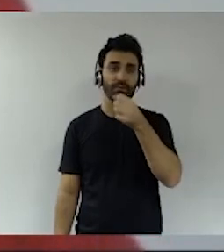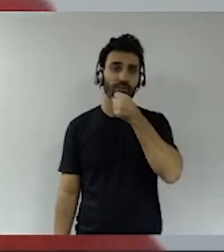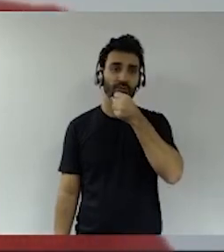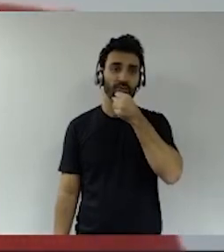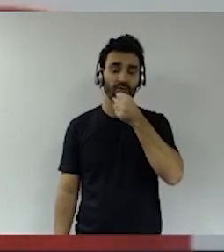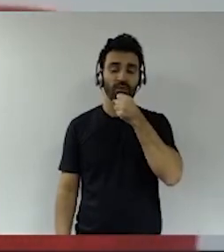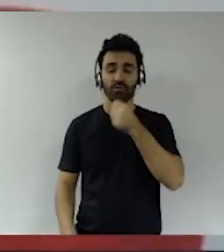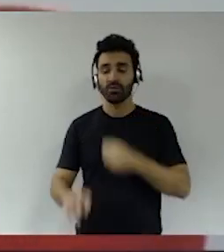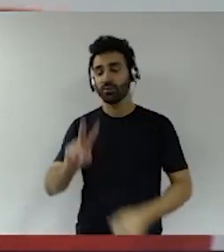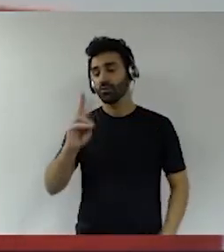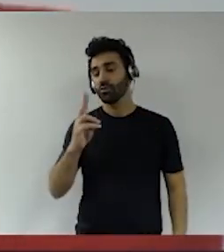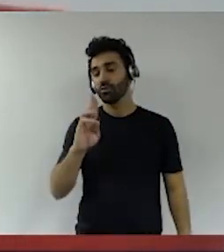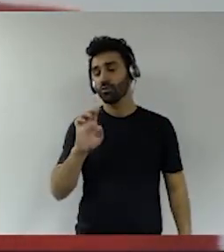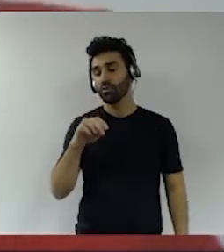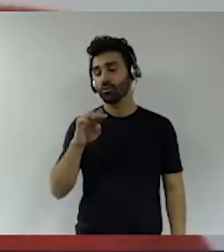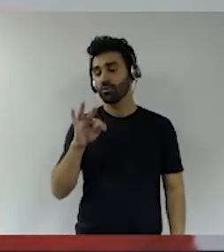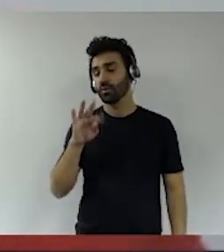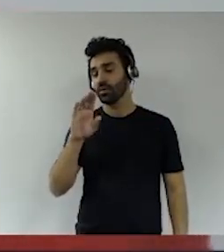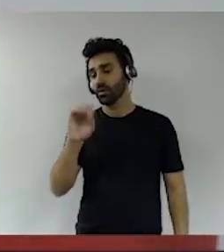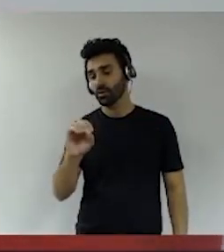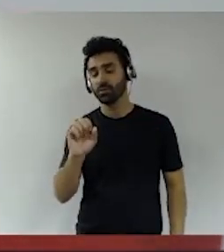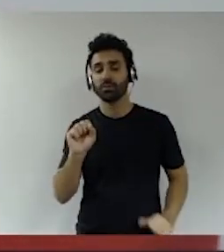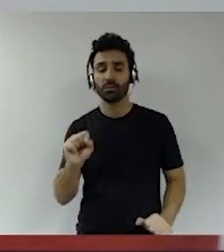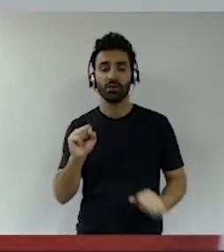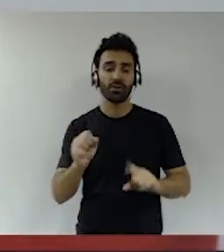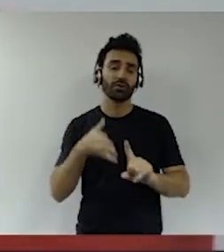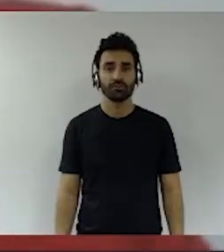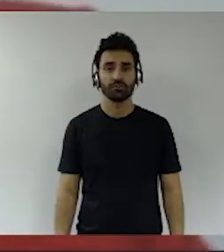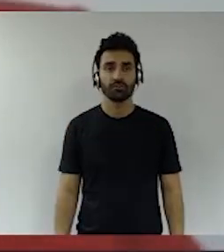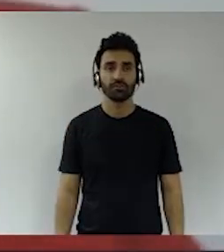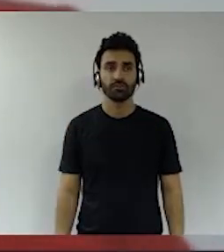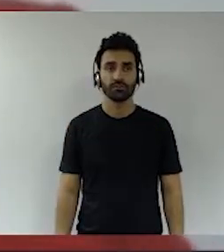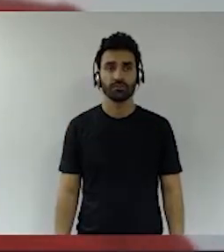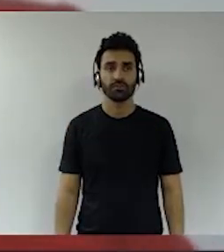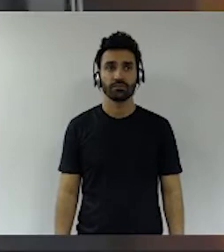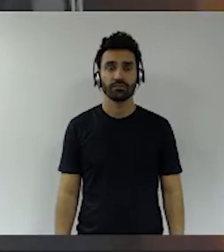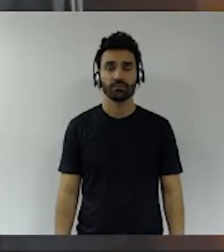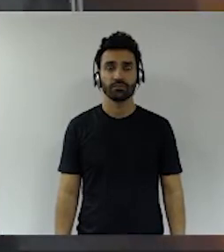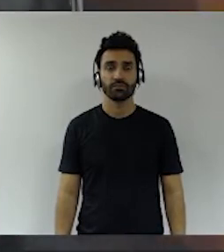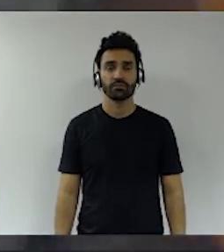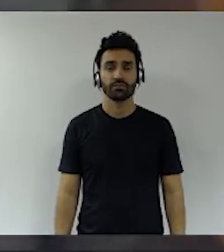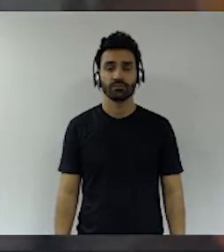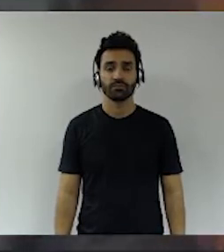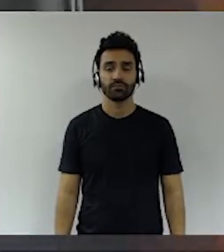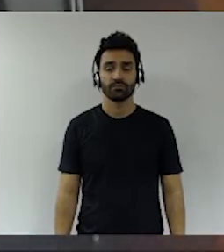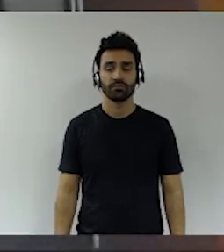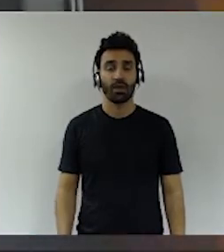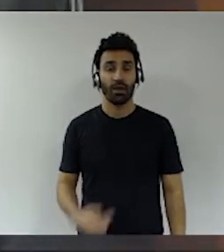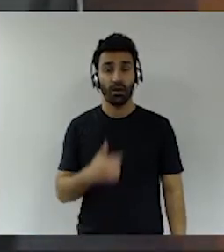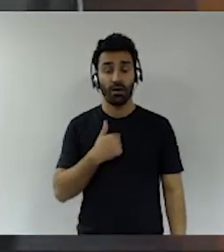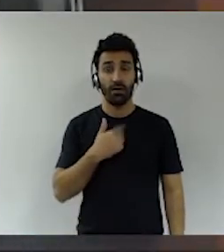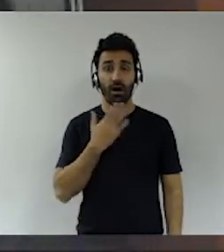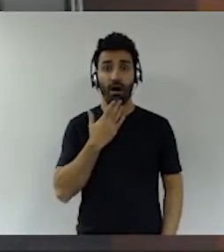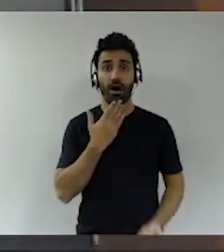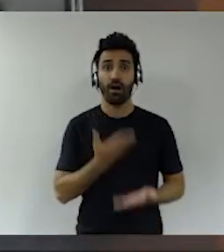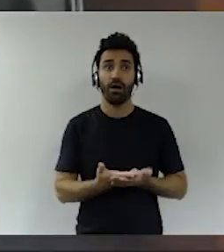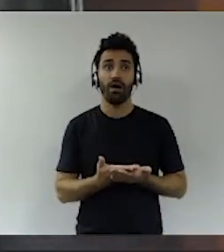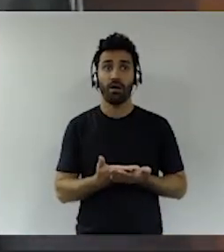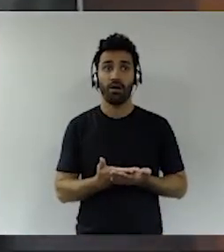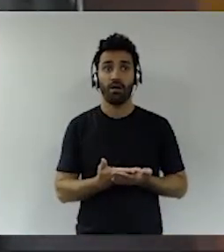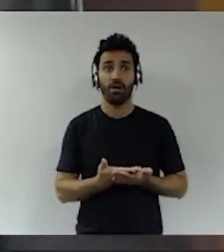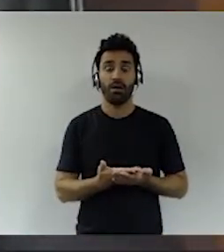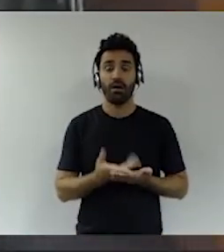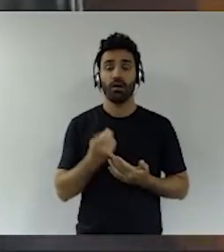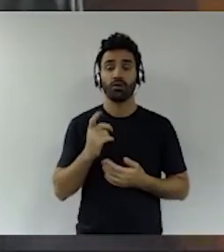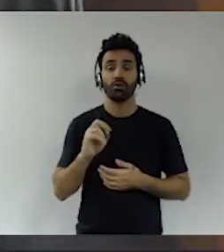Doutor Humberto, por favor, suas considerações finais. Eu queria dizer também que fiquei muito impressionado com a fala do